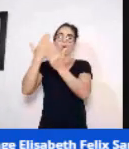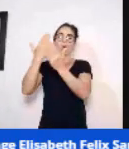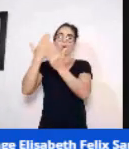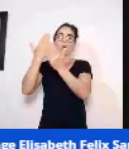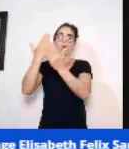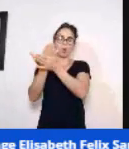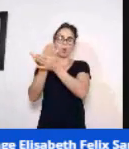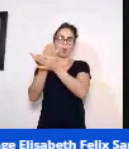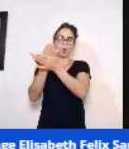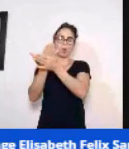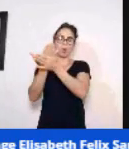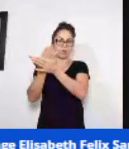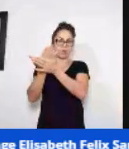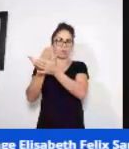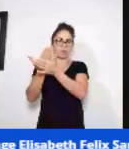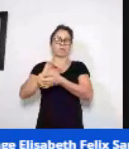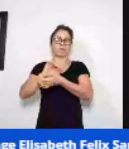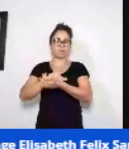Nossa temática.